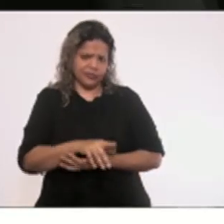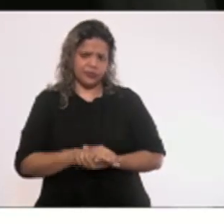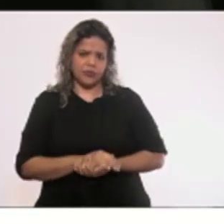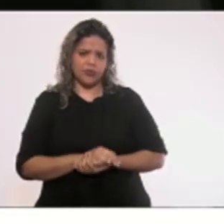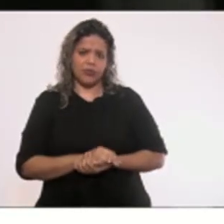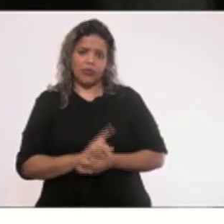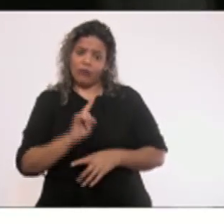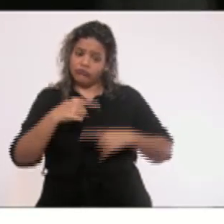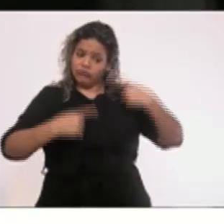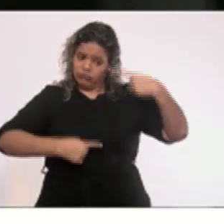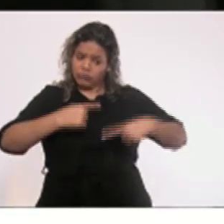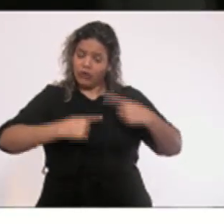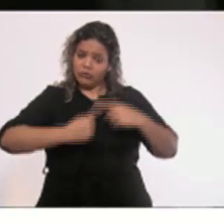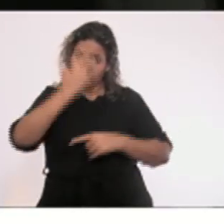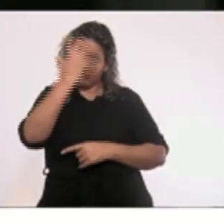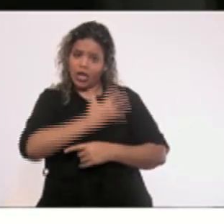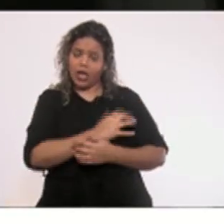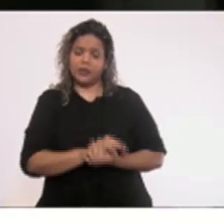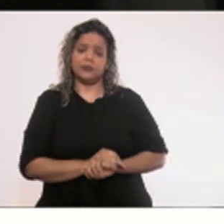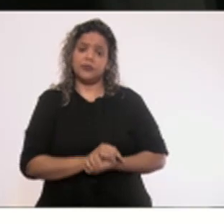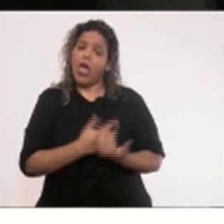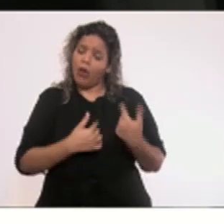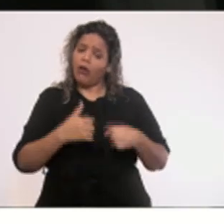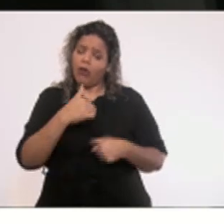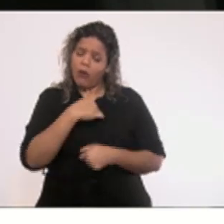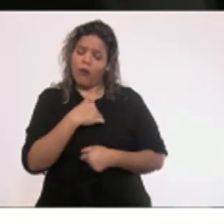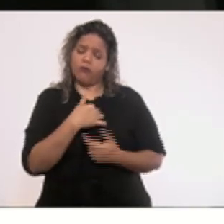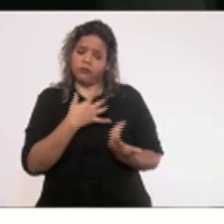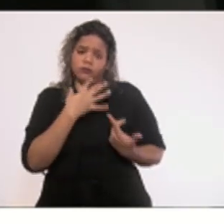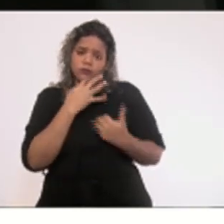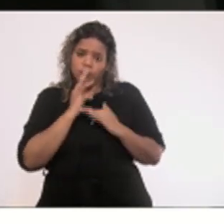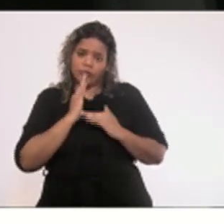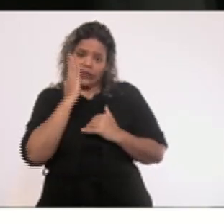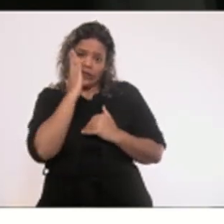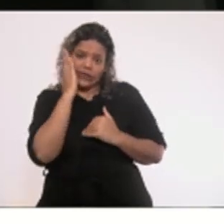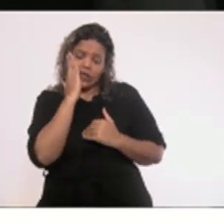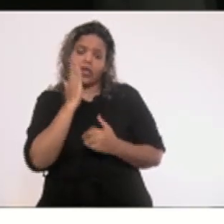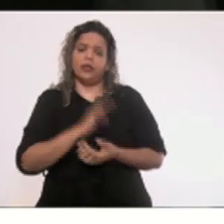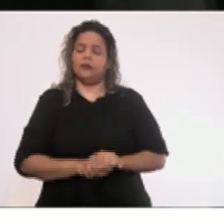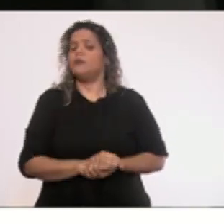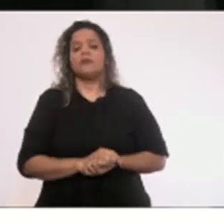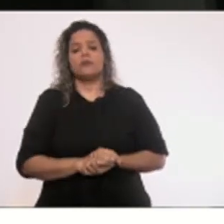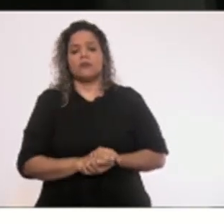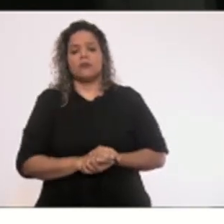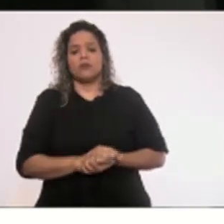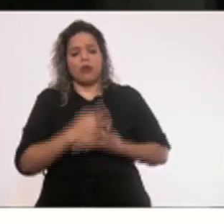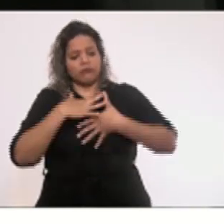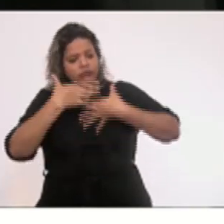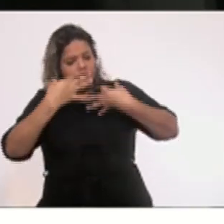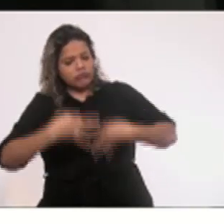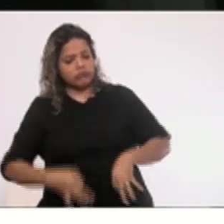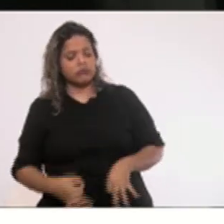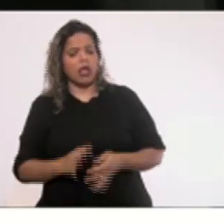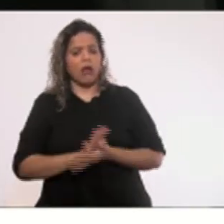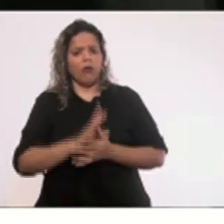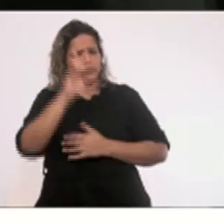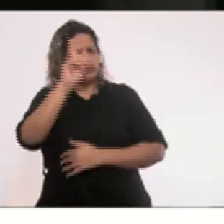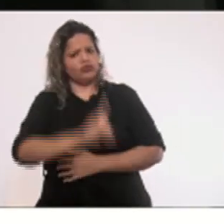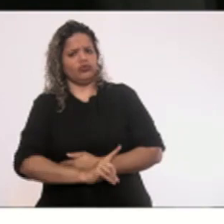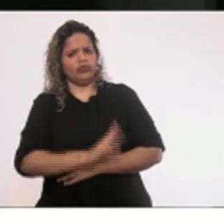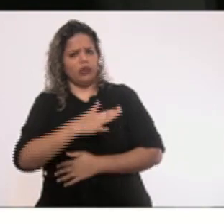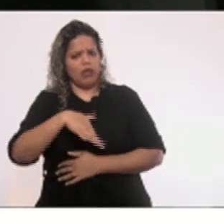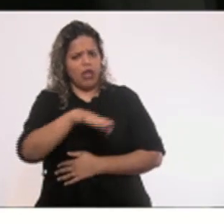nós estamos discutindo. Eu reconheço como legítimo o direito